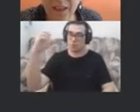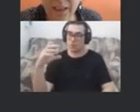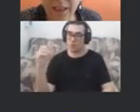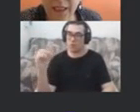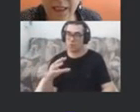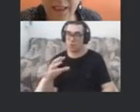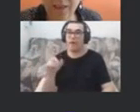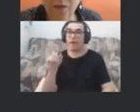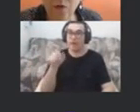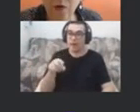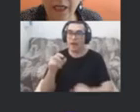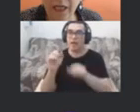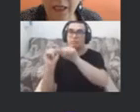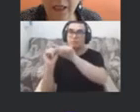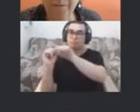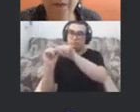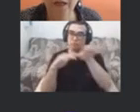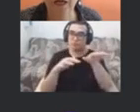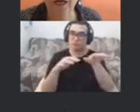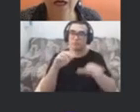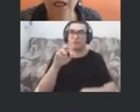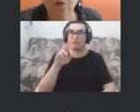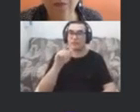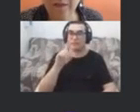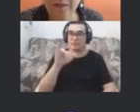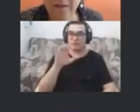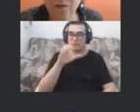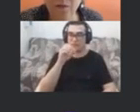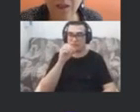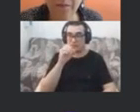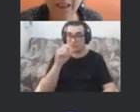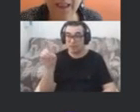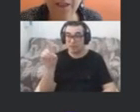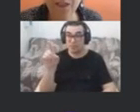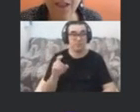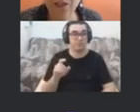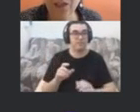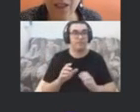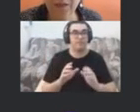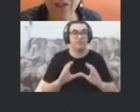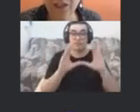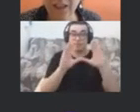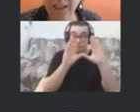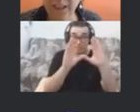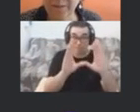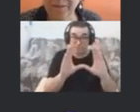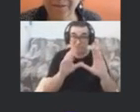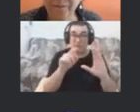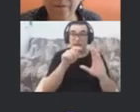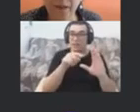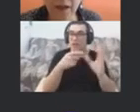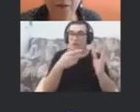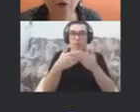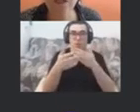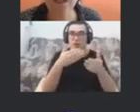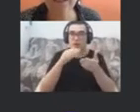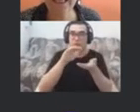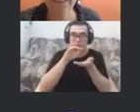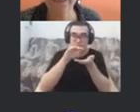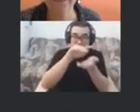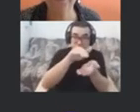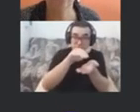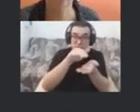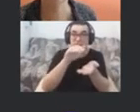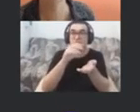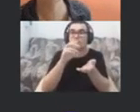chama em que ocorre a atomização do elemento e a gente tem a medida aqui. Uma